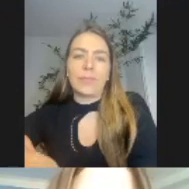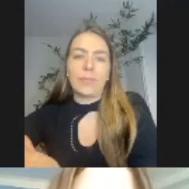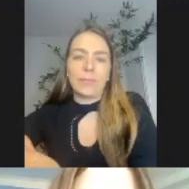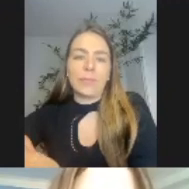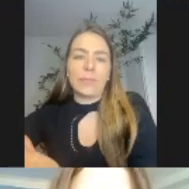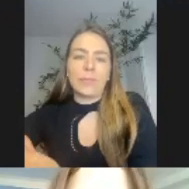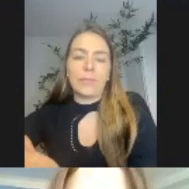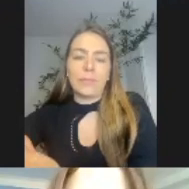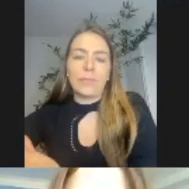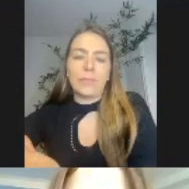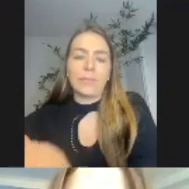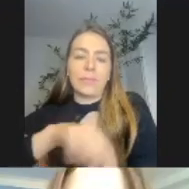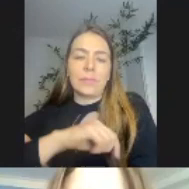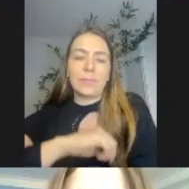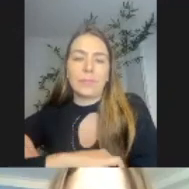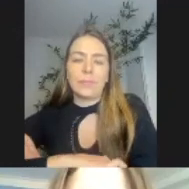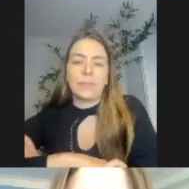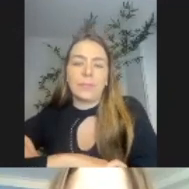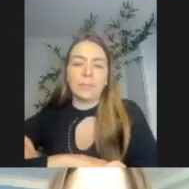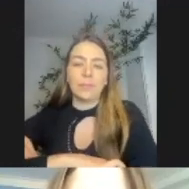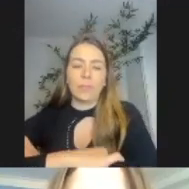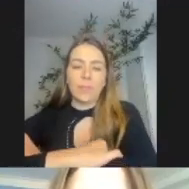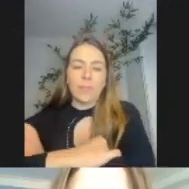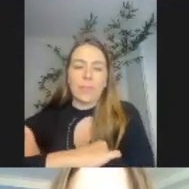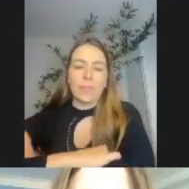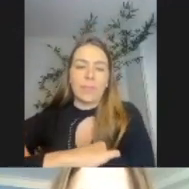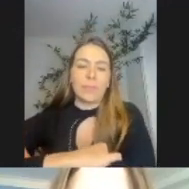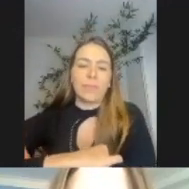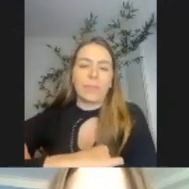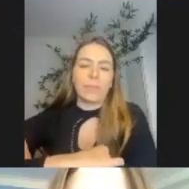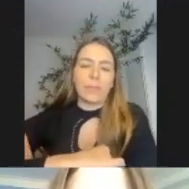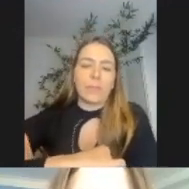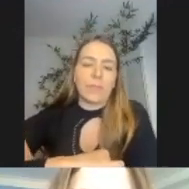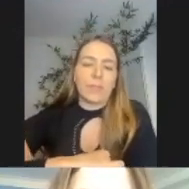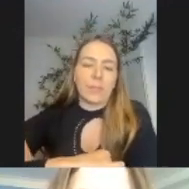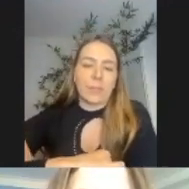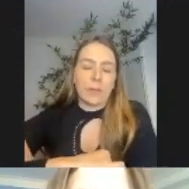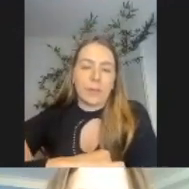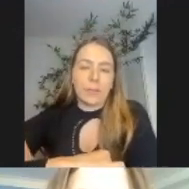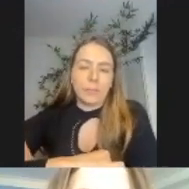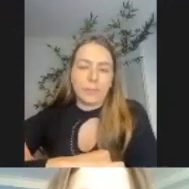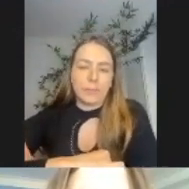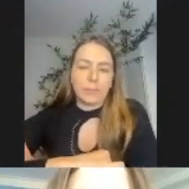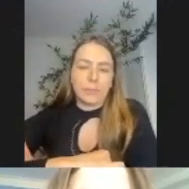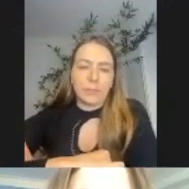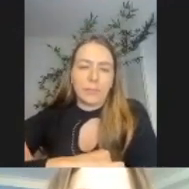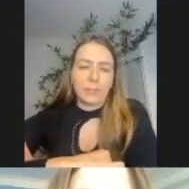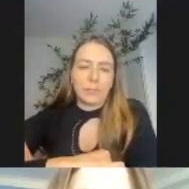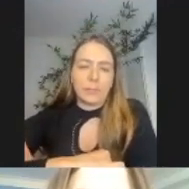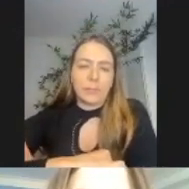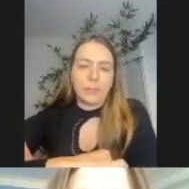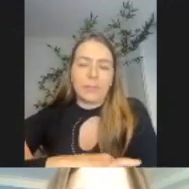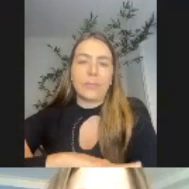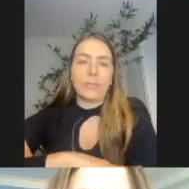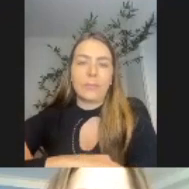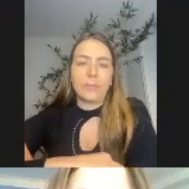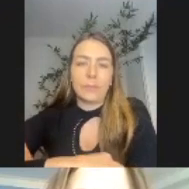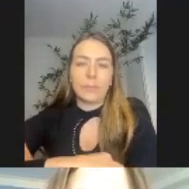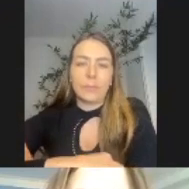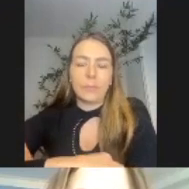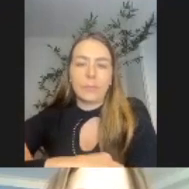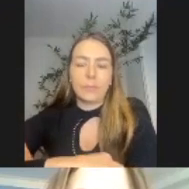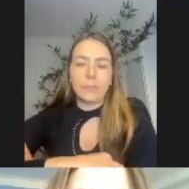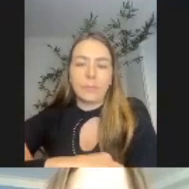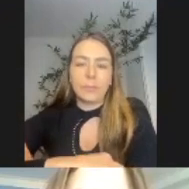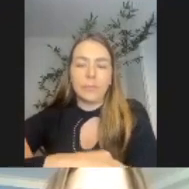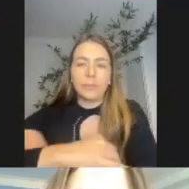Então, para você ter sucesso e manter o seu peso, você precisa estar muito vinculado aí ao processo de uma forma mais intensa. Não é que